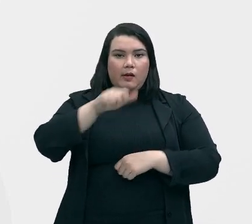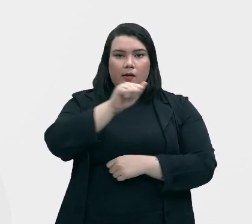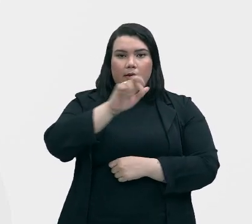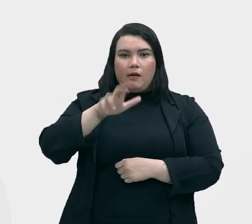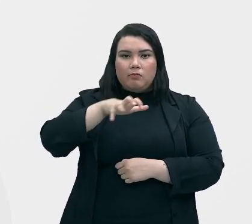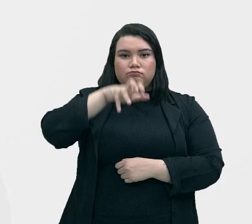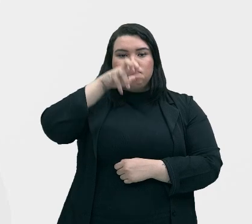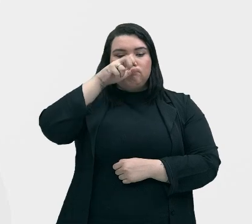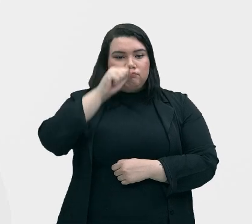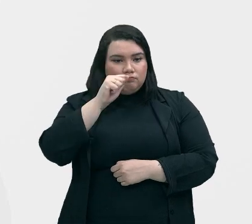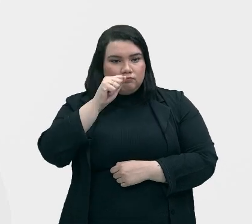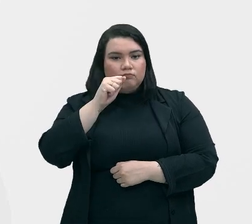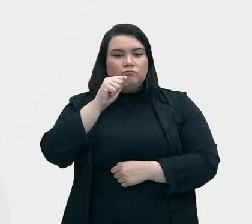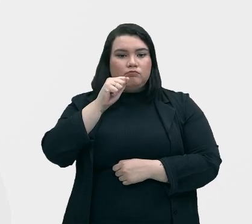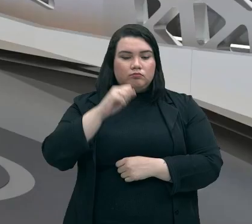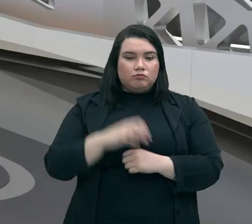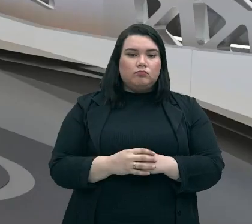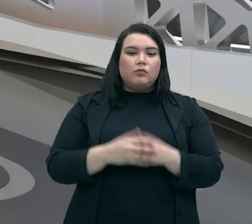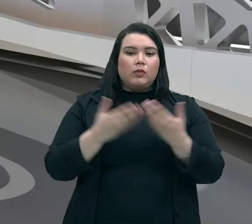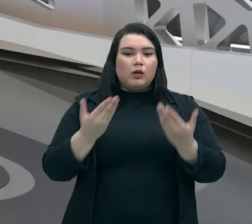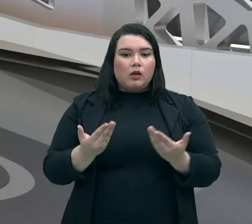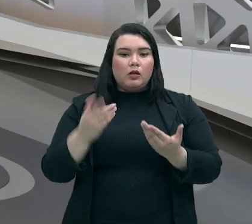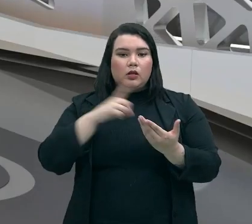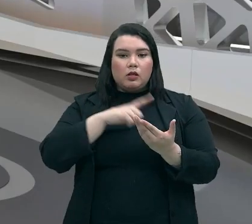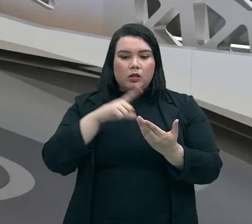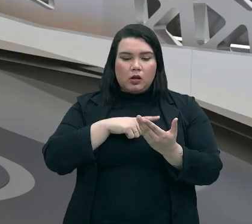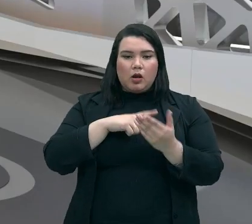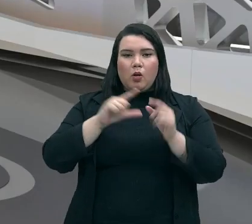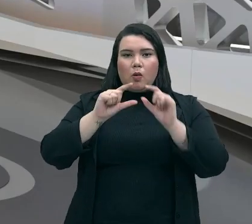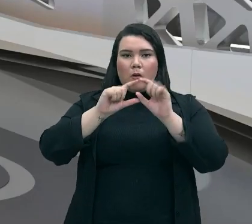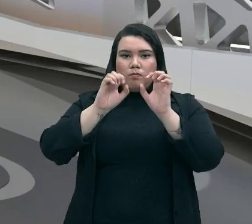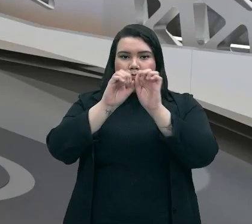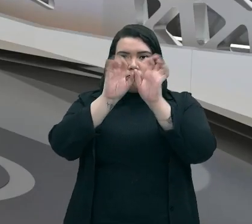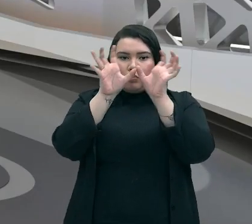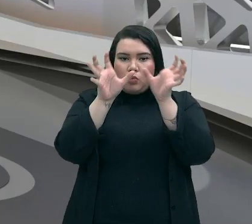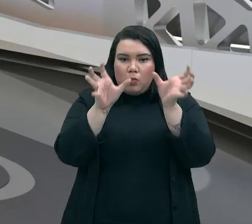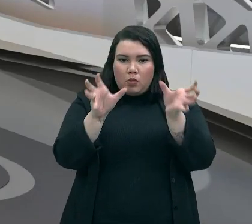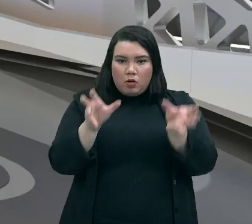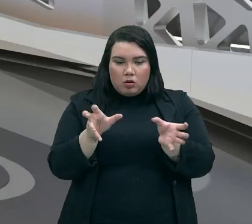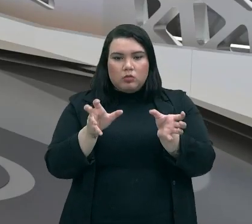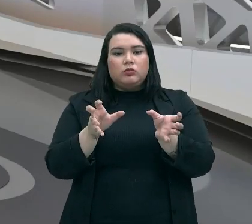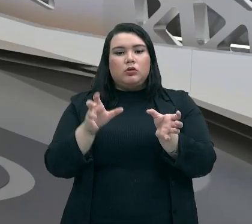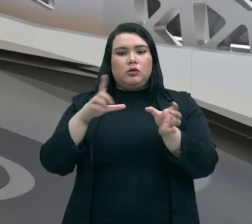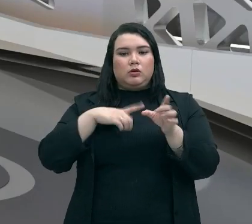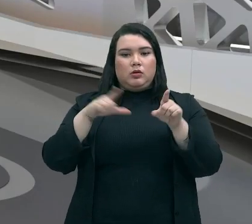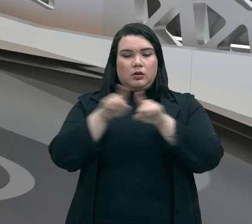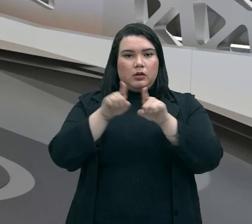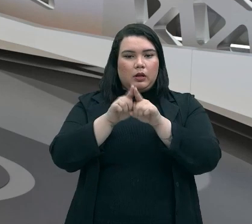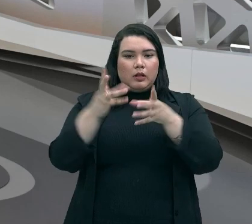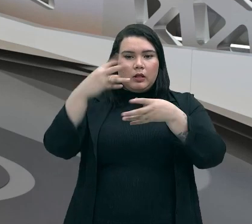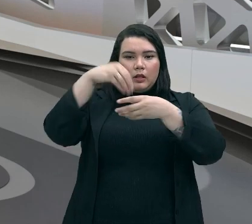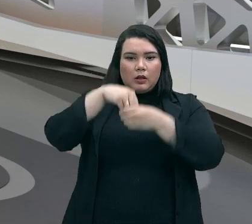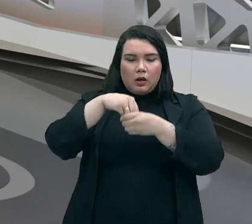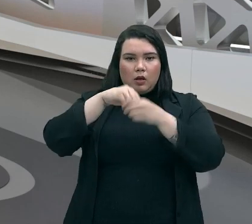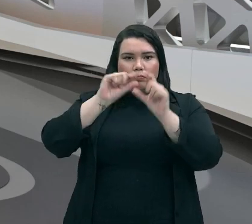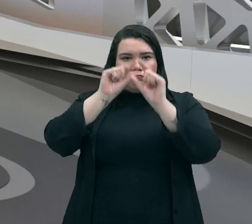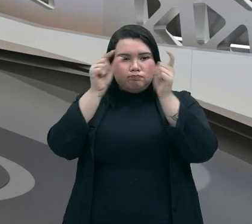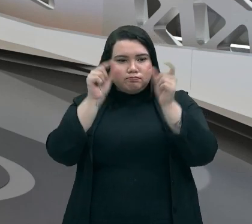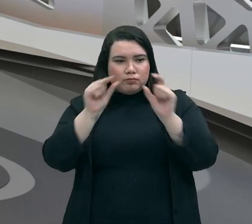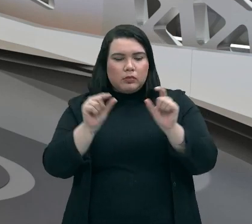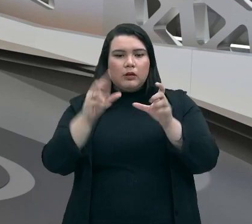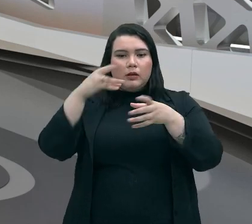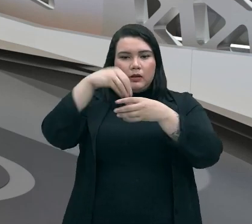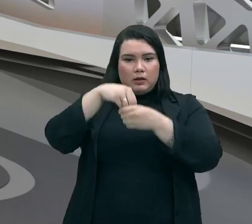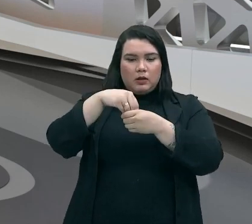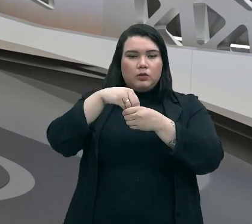respiratória, né? Os brônquios fazem parte dos pulmões, então nós temos os pulmões, temos os brônquios, os bronquíolos e termina